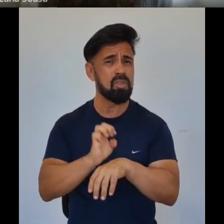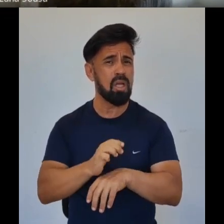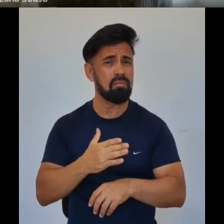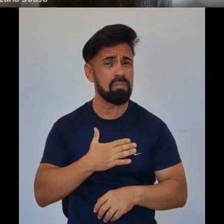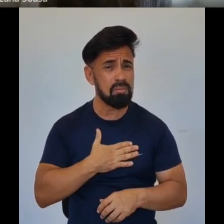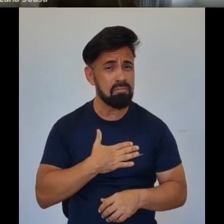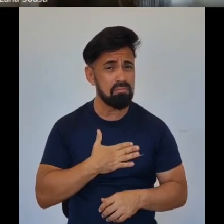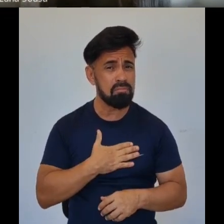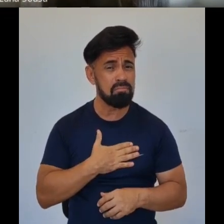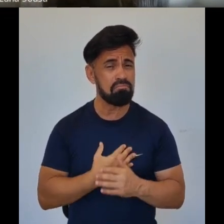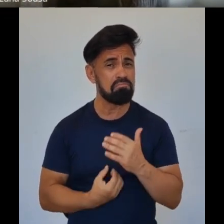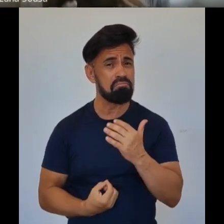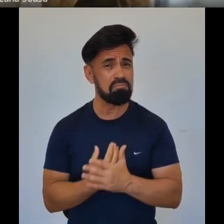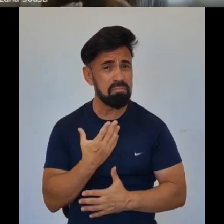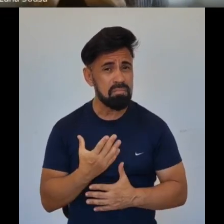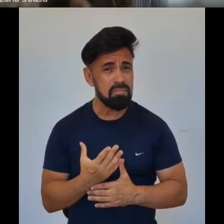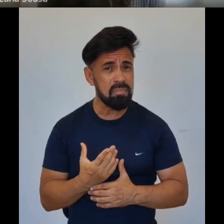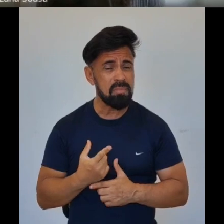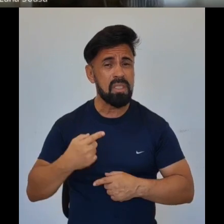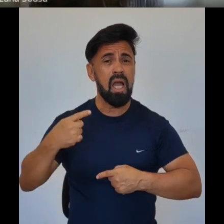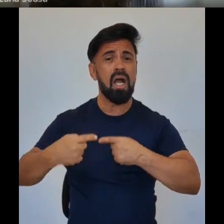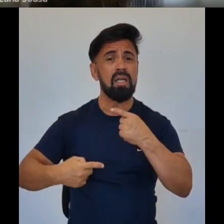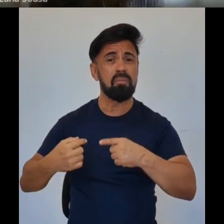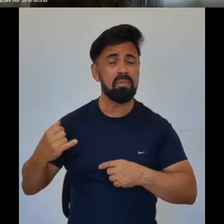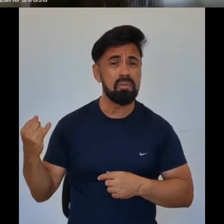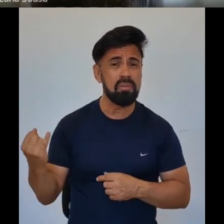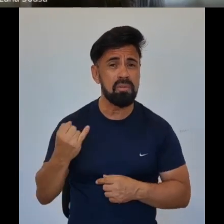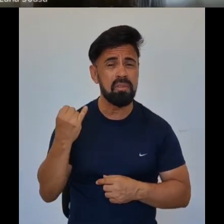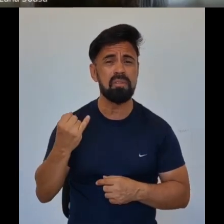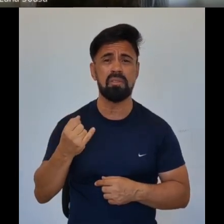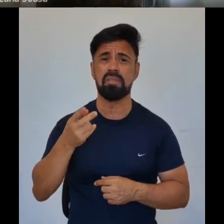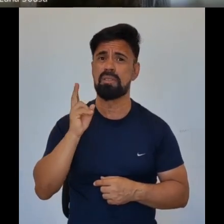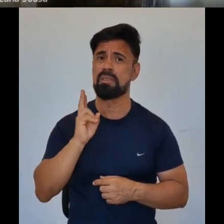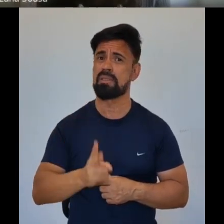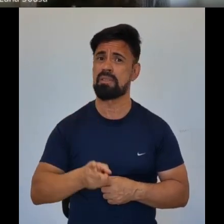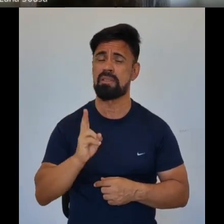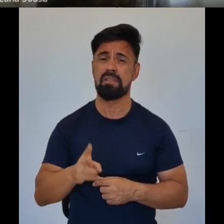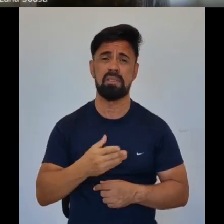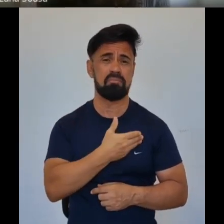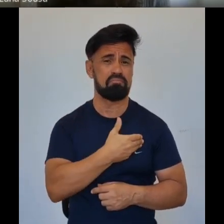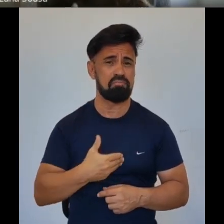estado. E a importância das políticas públicas sempre